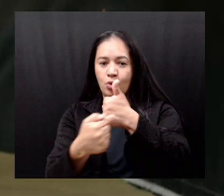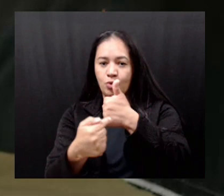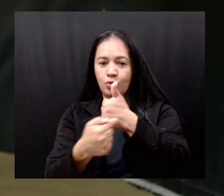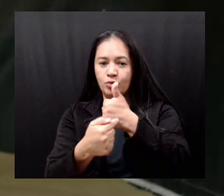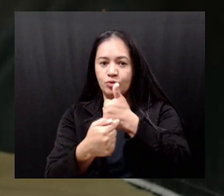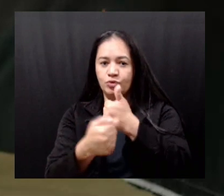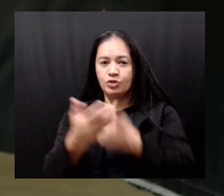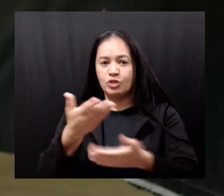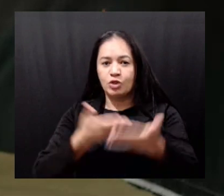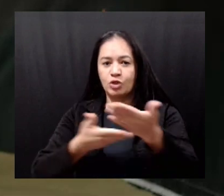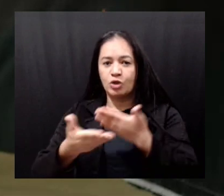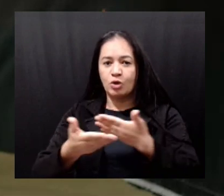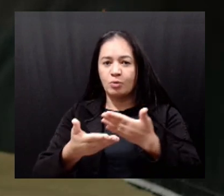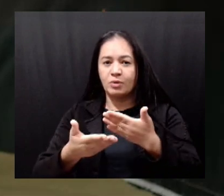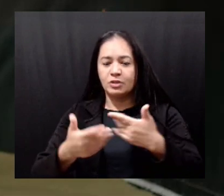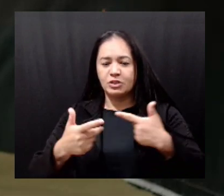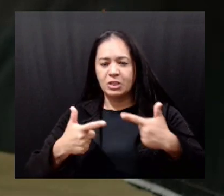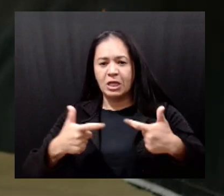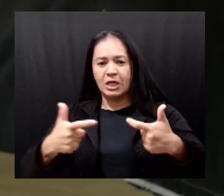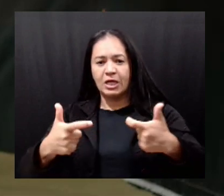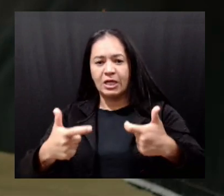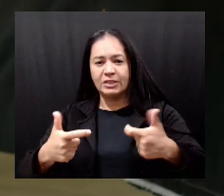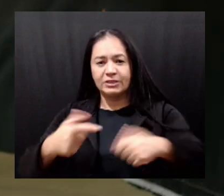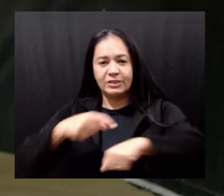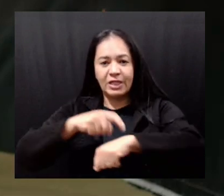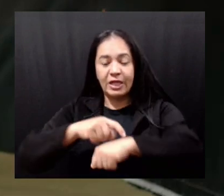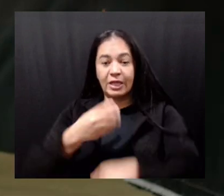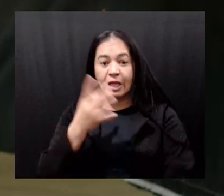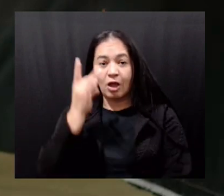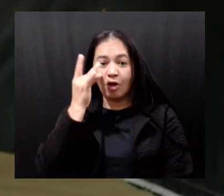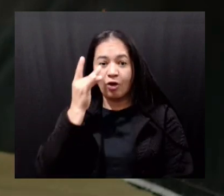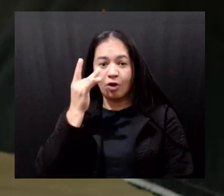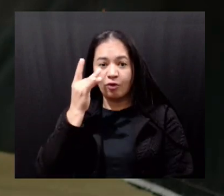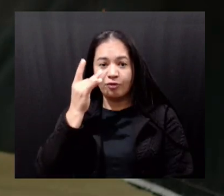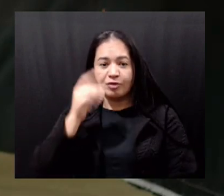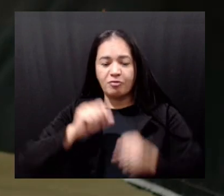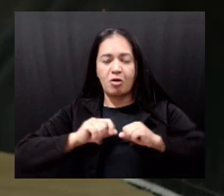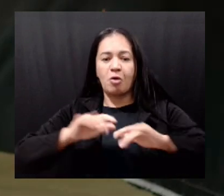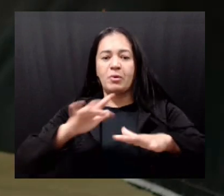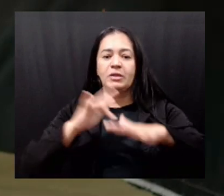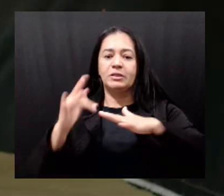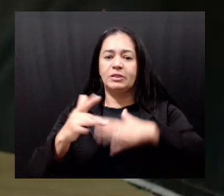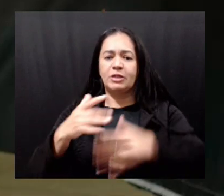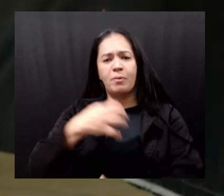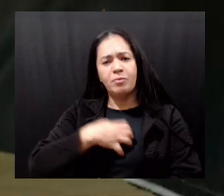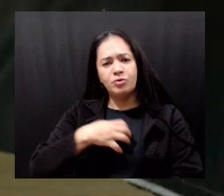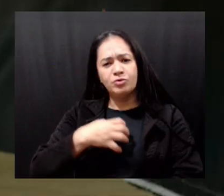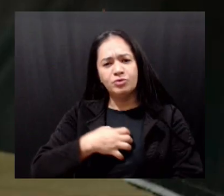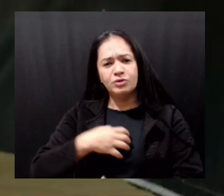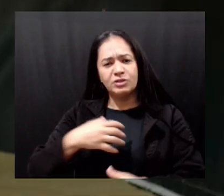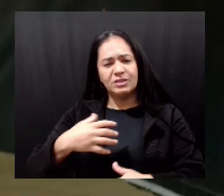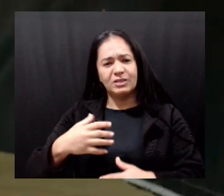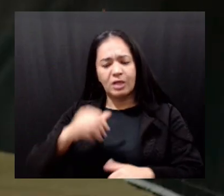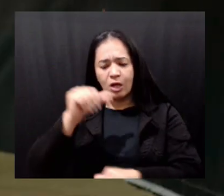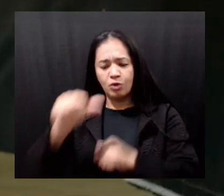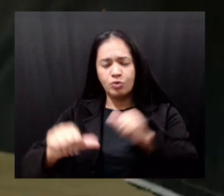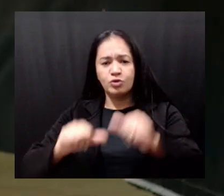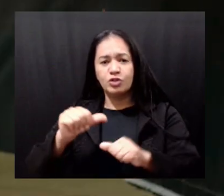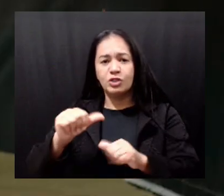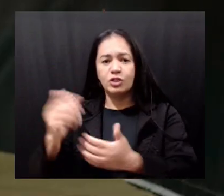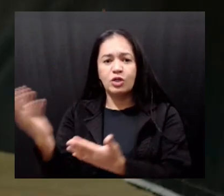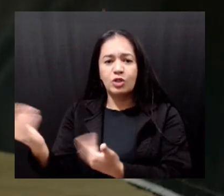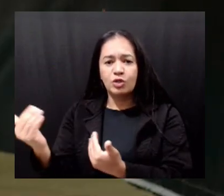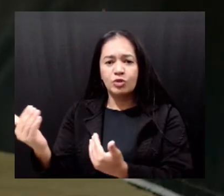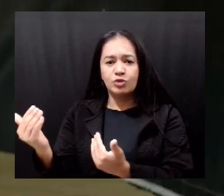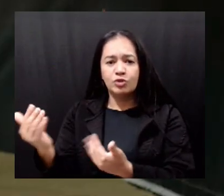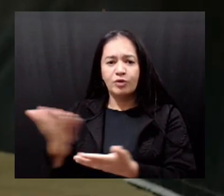redes muda a maneira como jovens lidam com a dor e a segurança do mundo. Uau, que